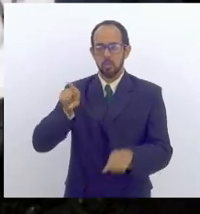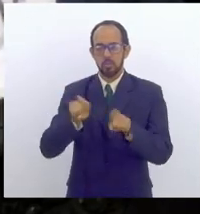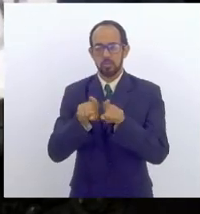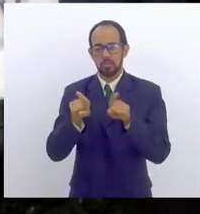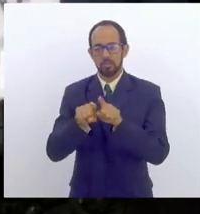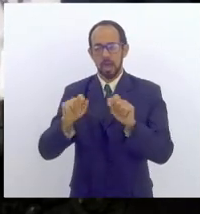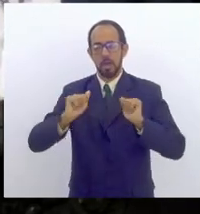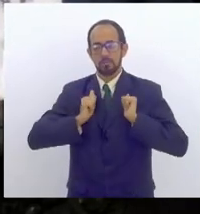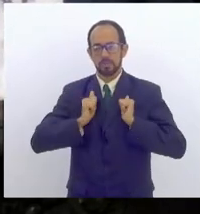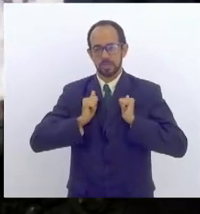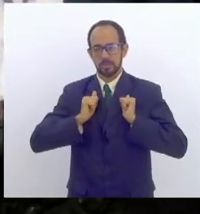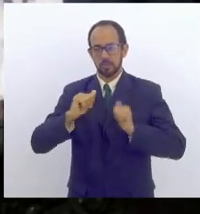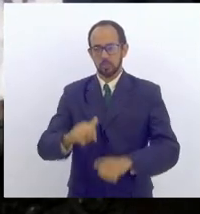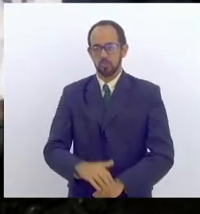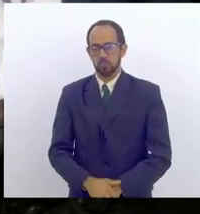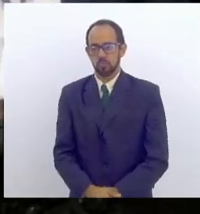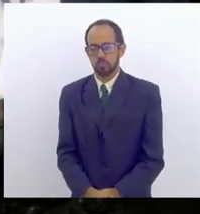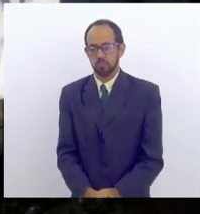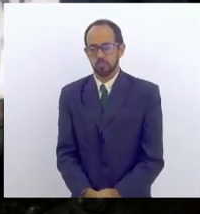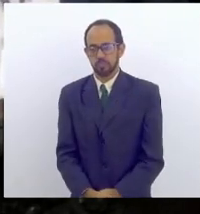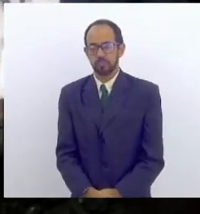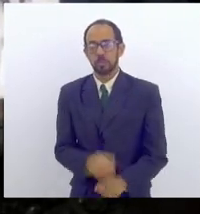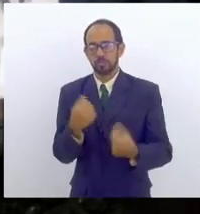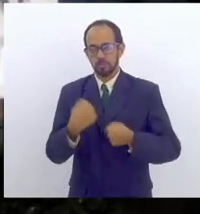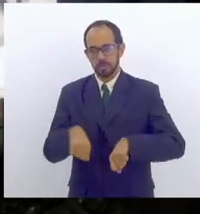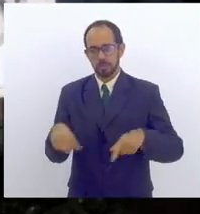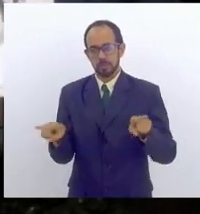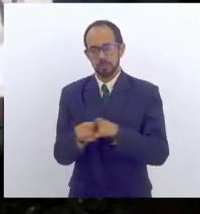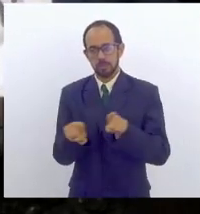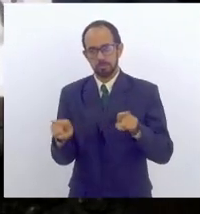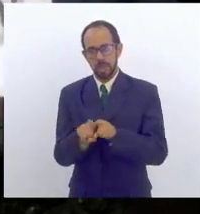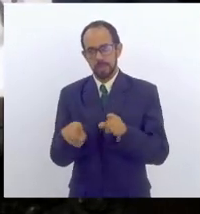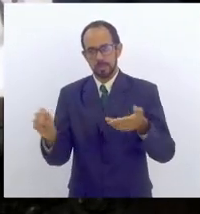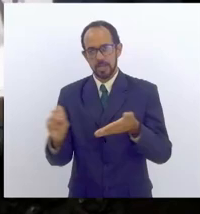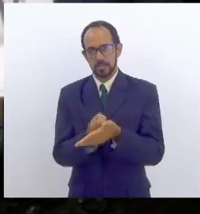e abstenção. Também tem que ser assinada por nós.